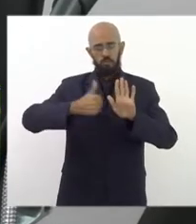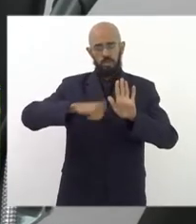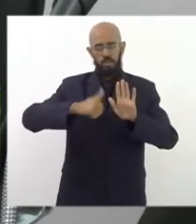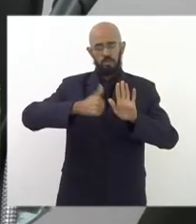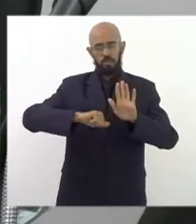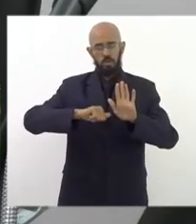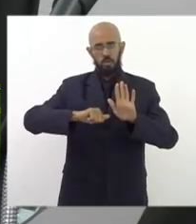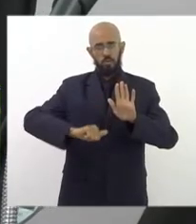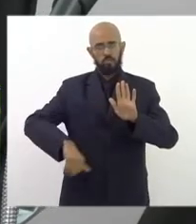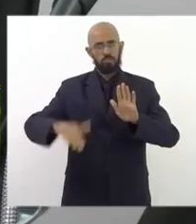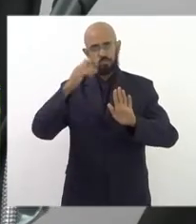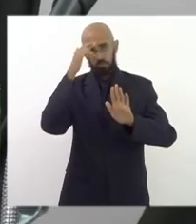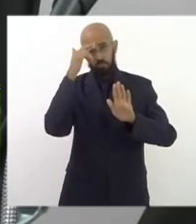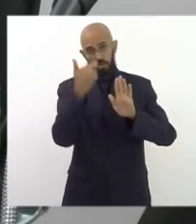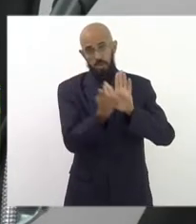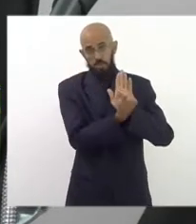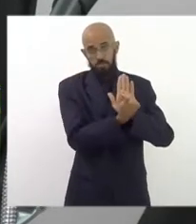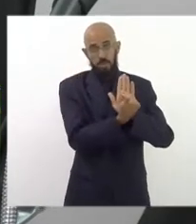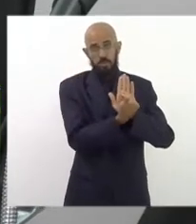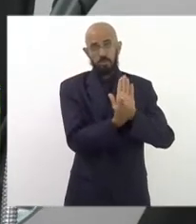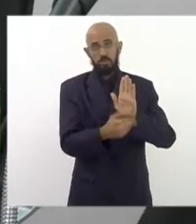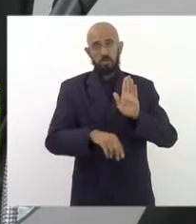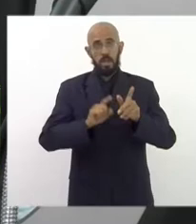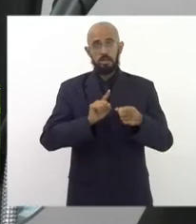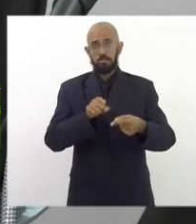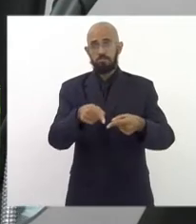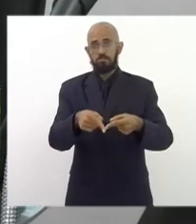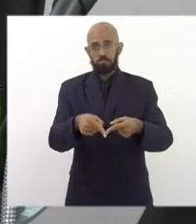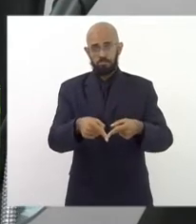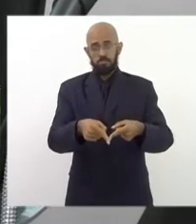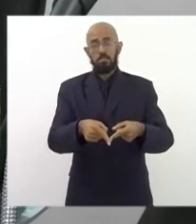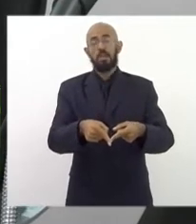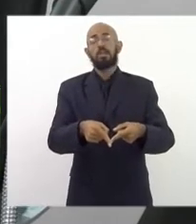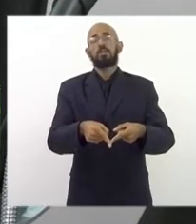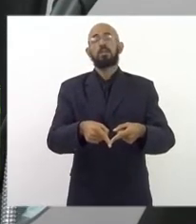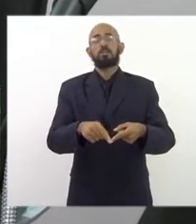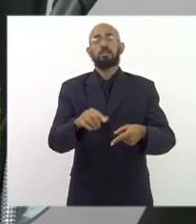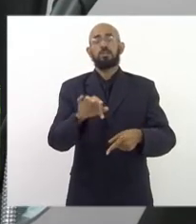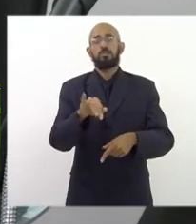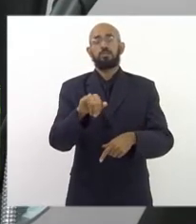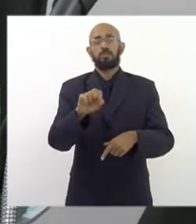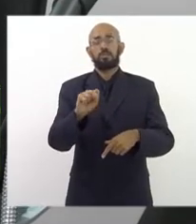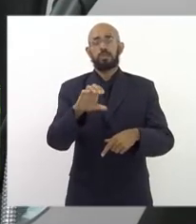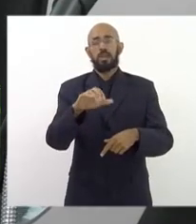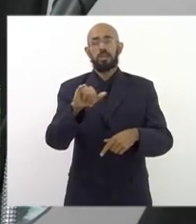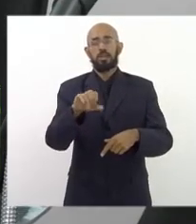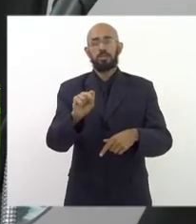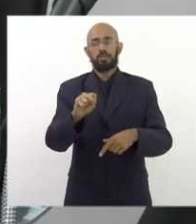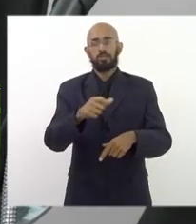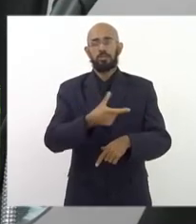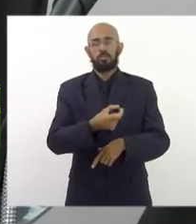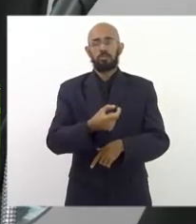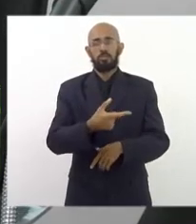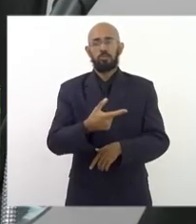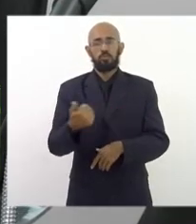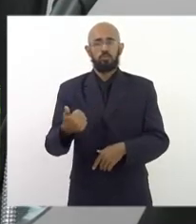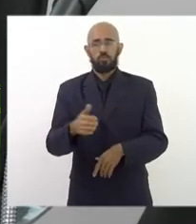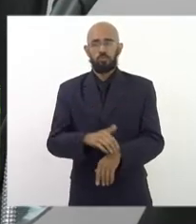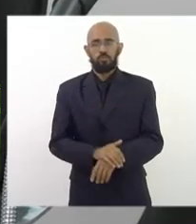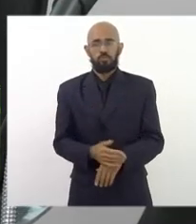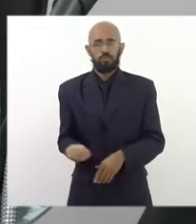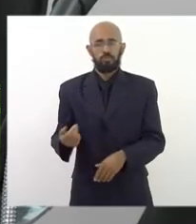do cumprimento das metas fiscais do terceiro quadrimestre de 2021. Registrando a